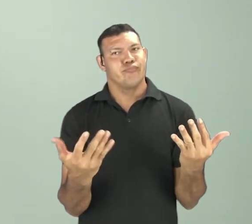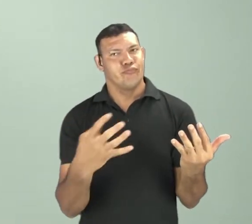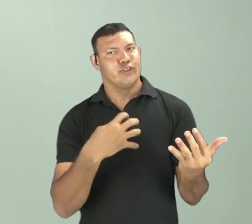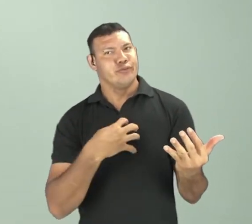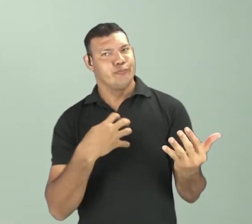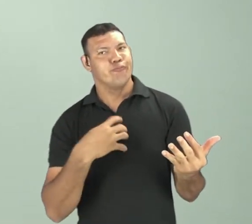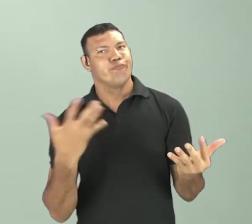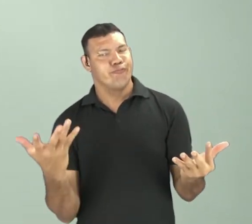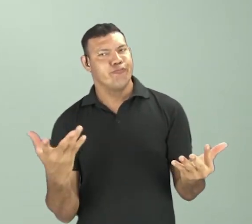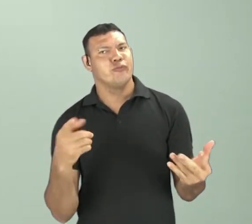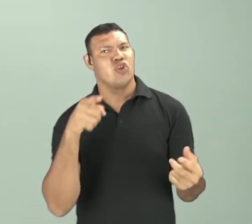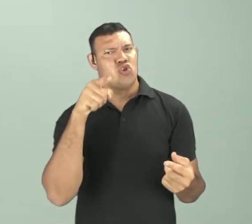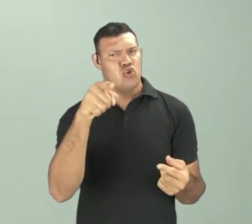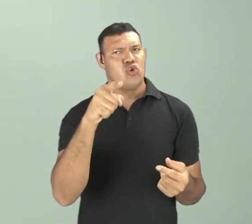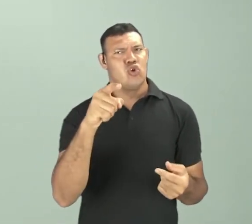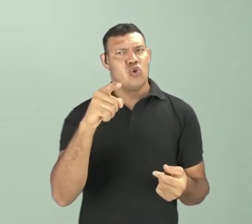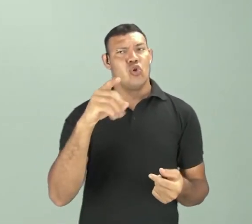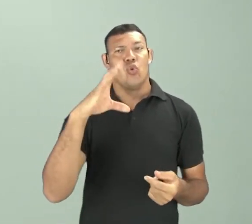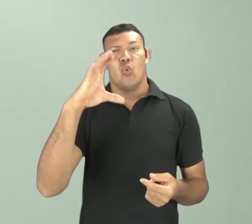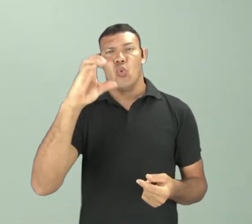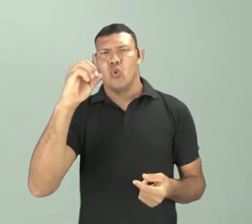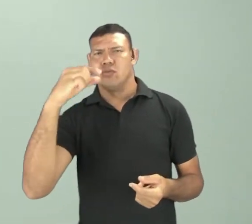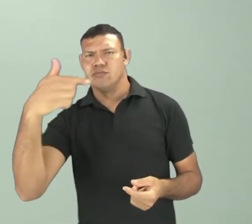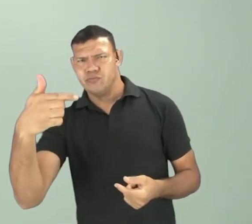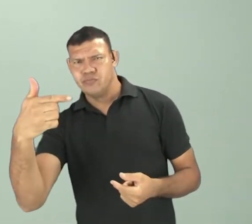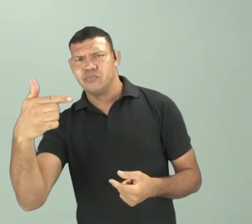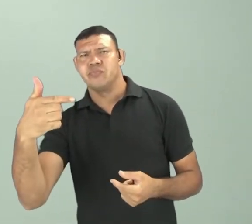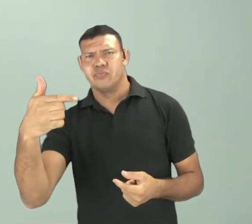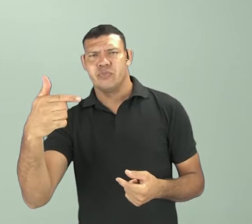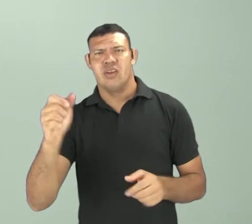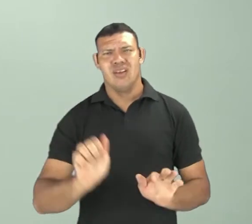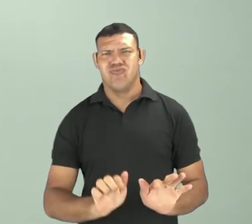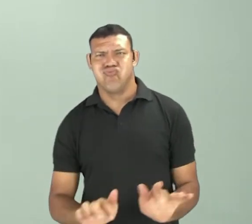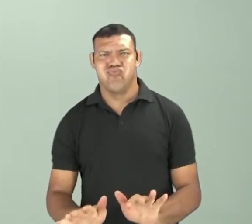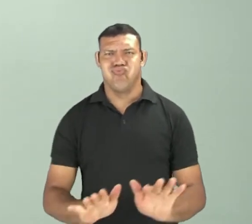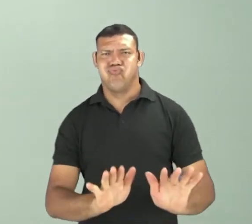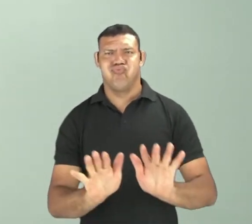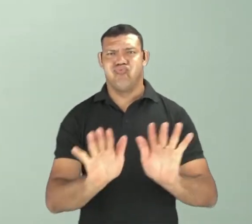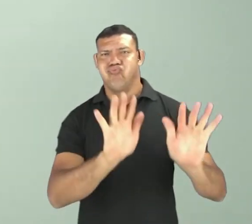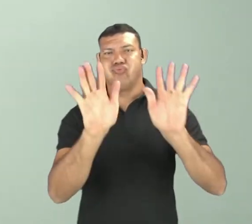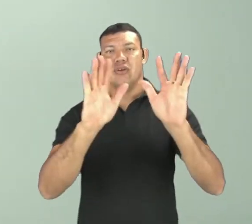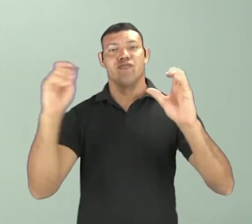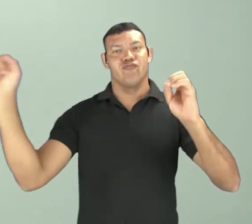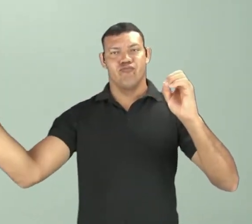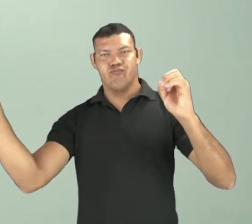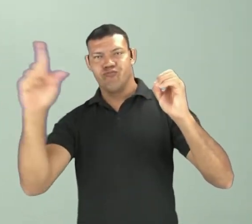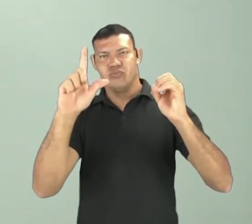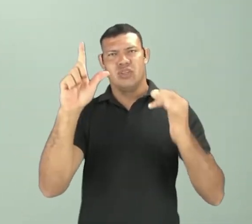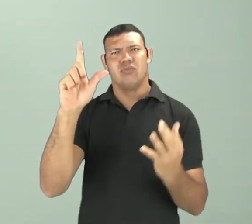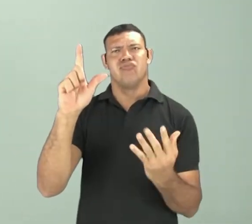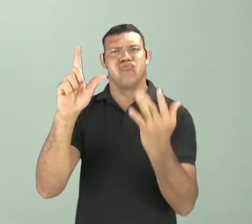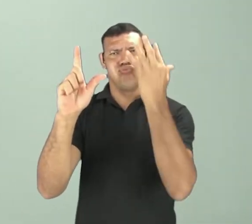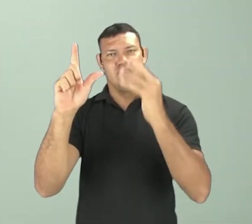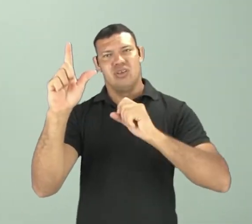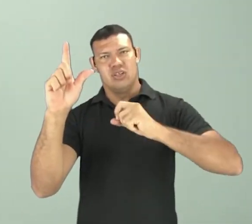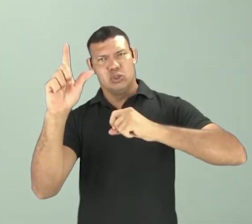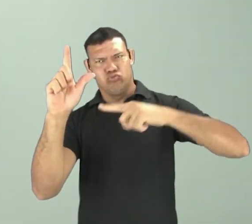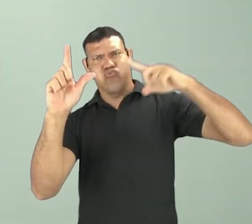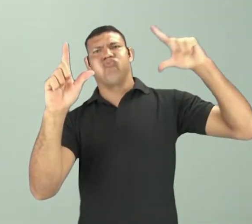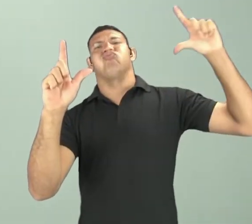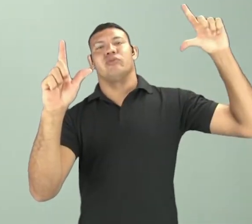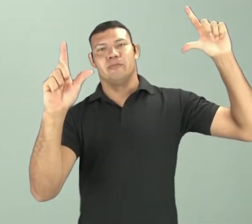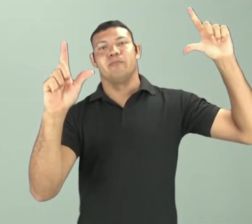que esse dióxido de carbono, esses gases que contribuem para o efeito estufa, eles se intensifiquem na nossa